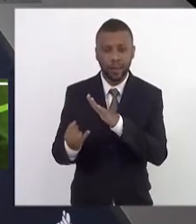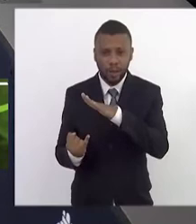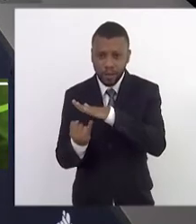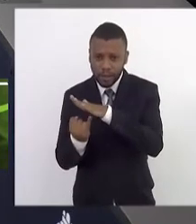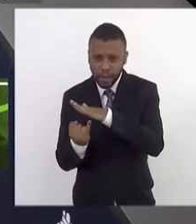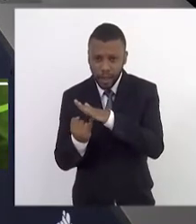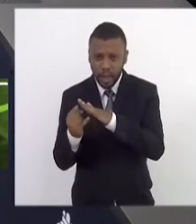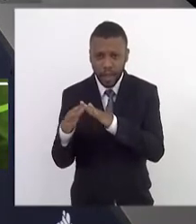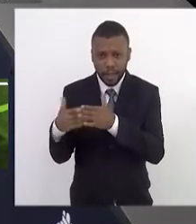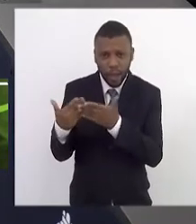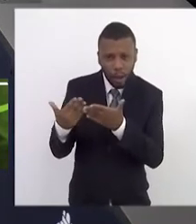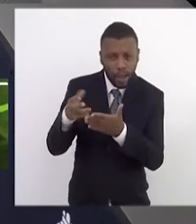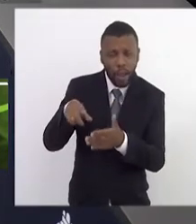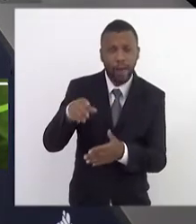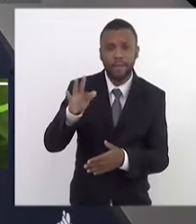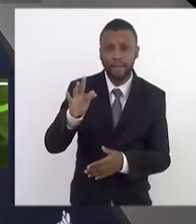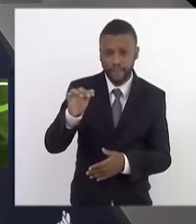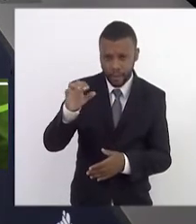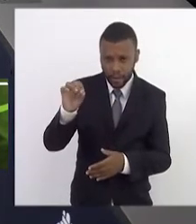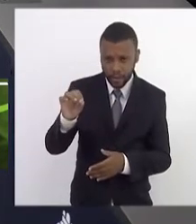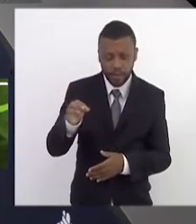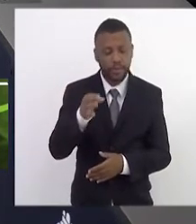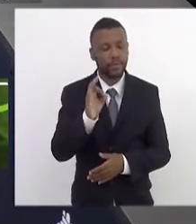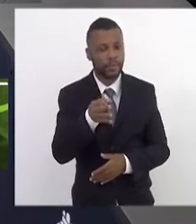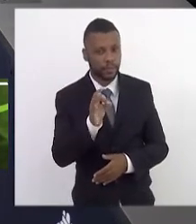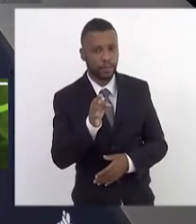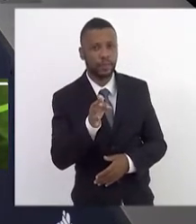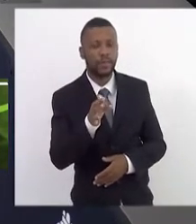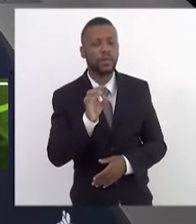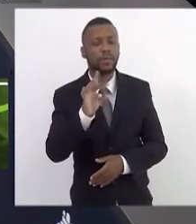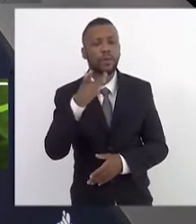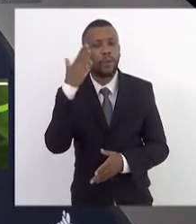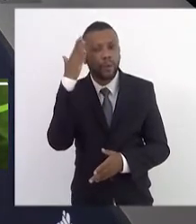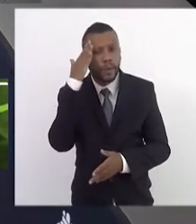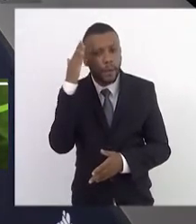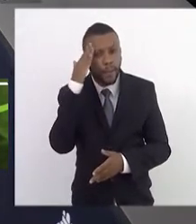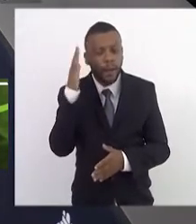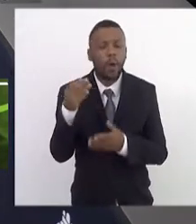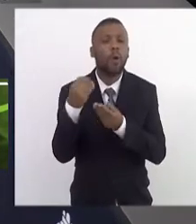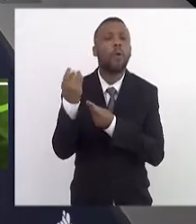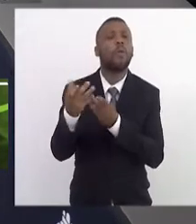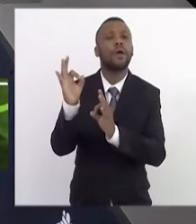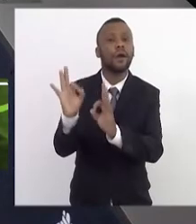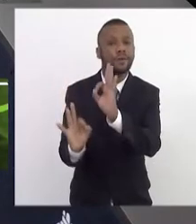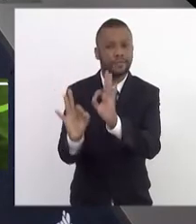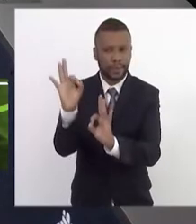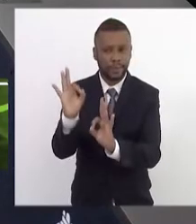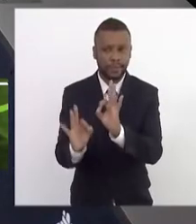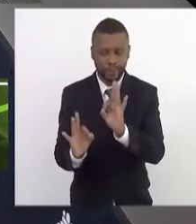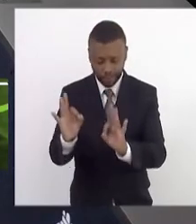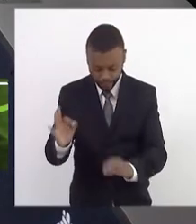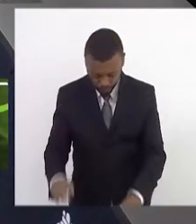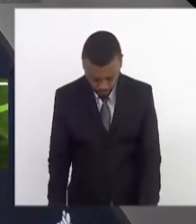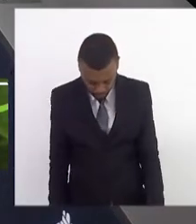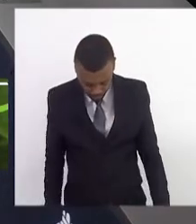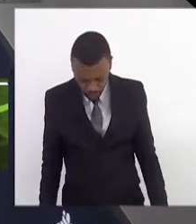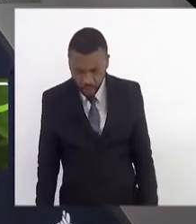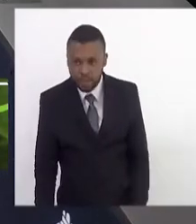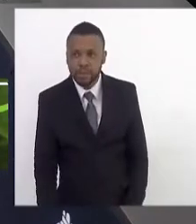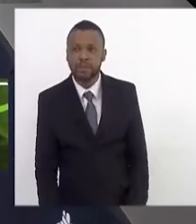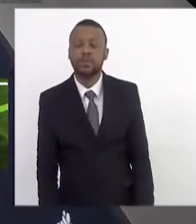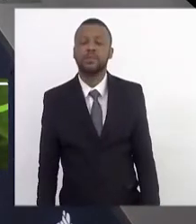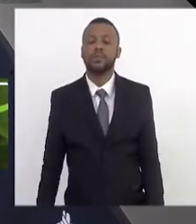Fio? Sim. Tá. Só para me saber como é que é o arranjo. Então, presidente. Arranjo